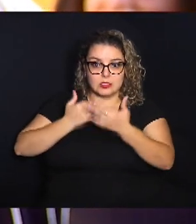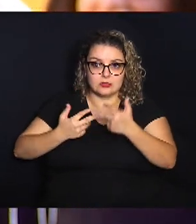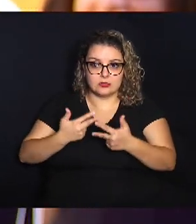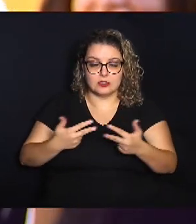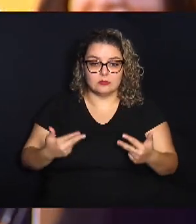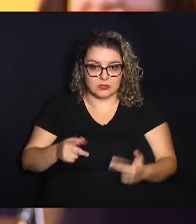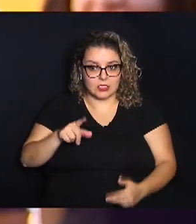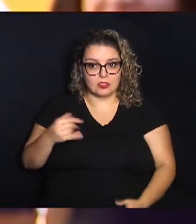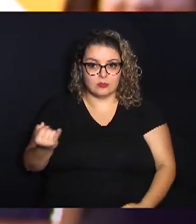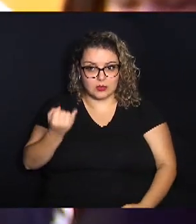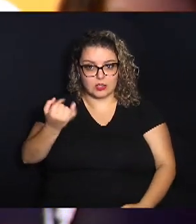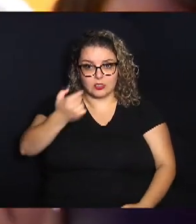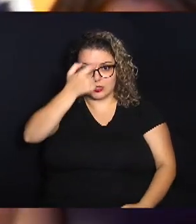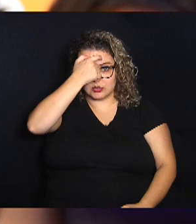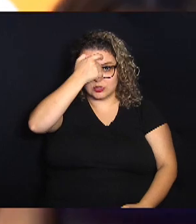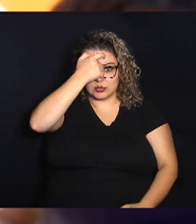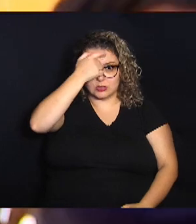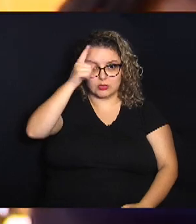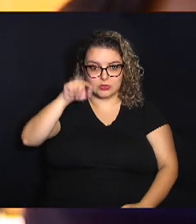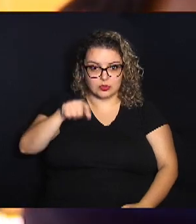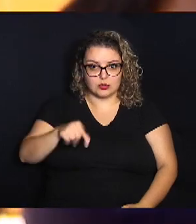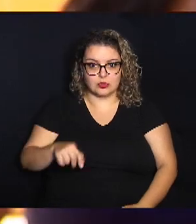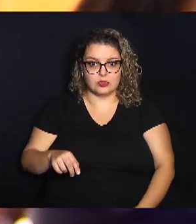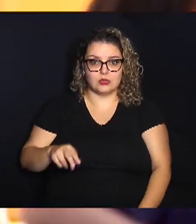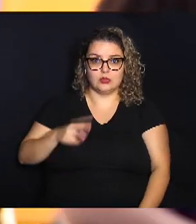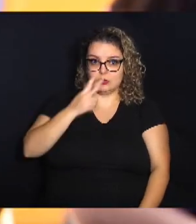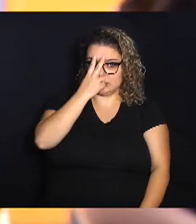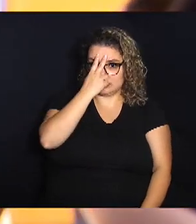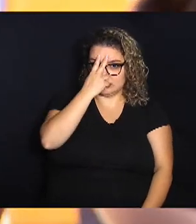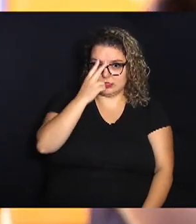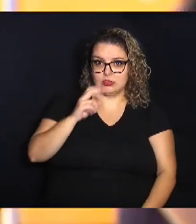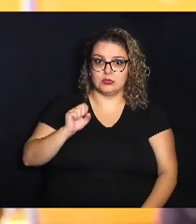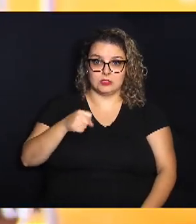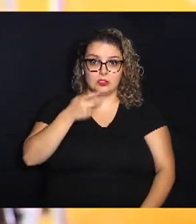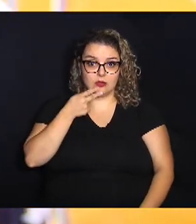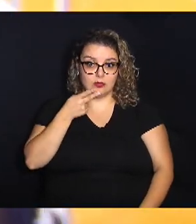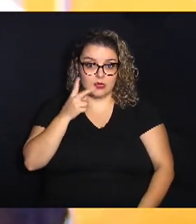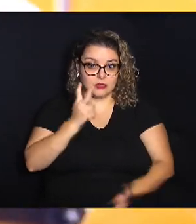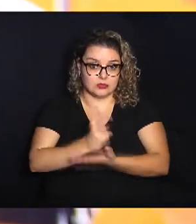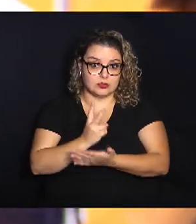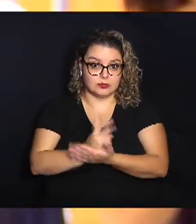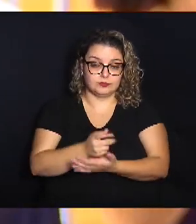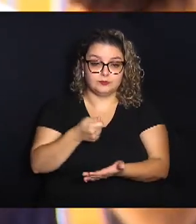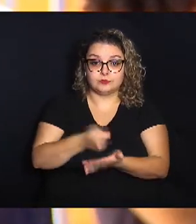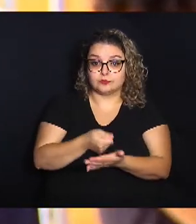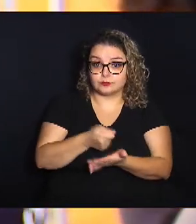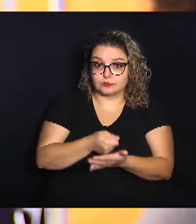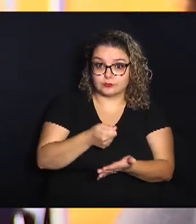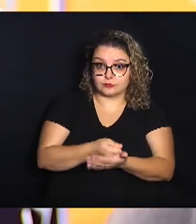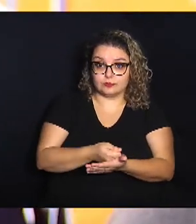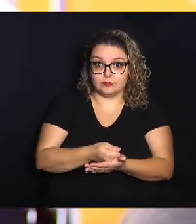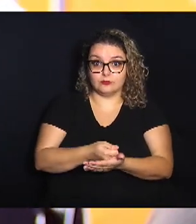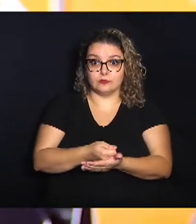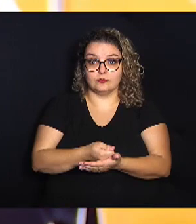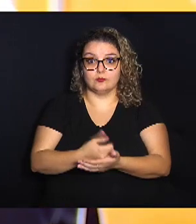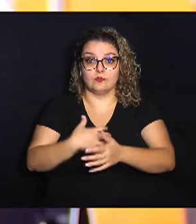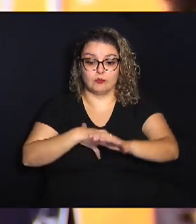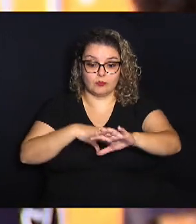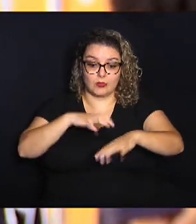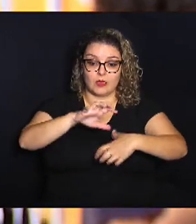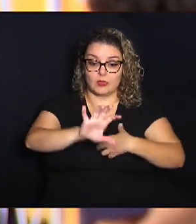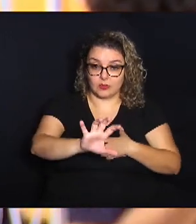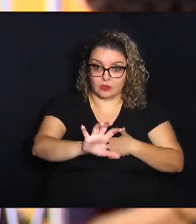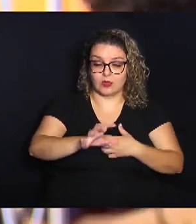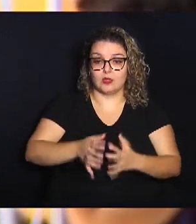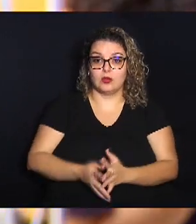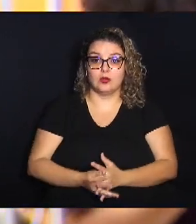Isso é importante, conscientização, né, Riveretto? Olha, eu falo muito isso, a gente cobra, eu me coloco muito no lugar do outro, né?